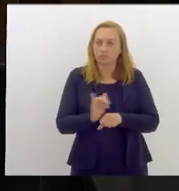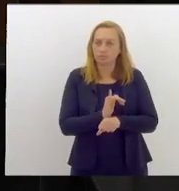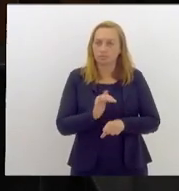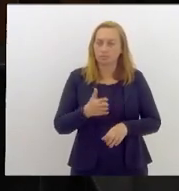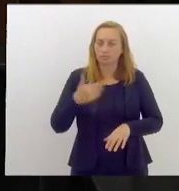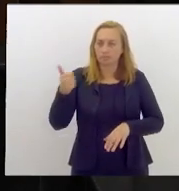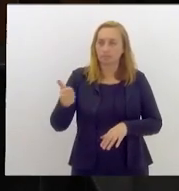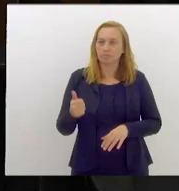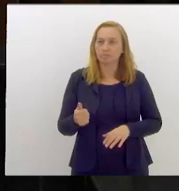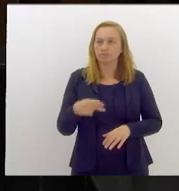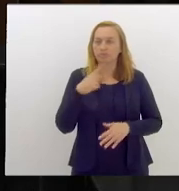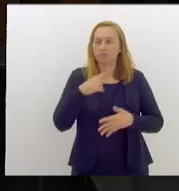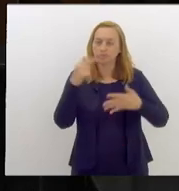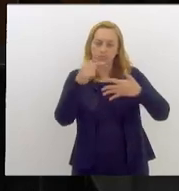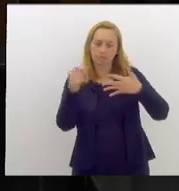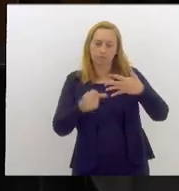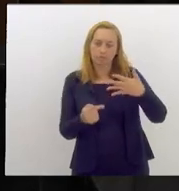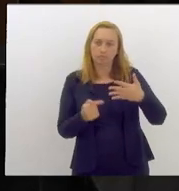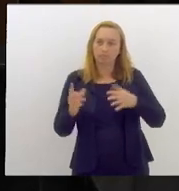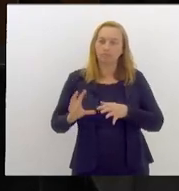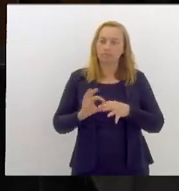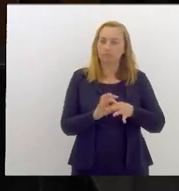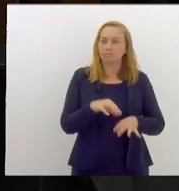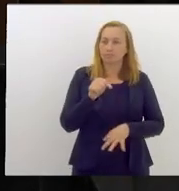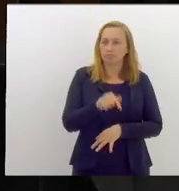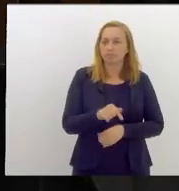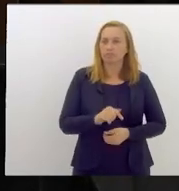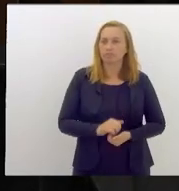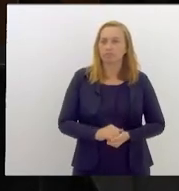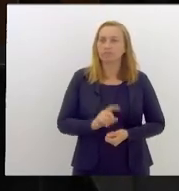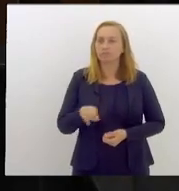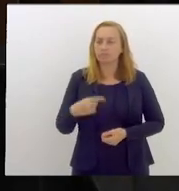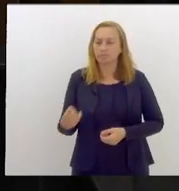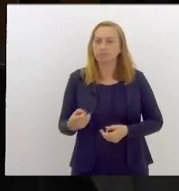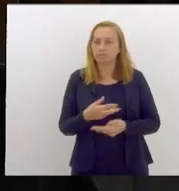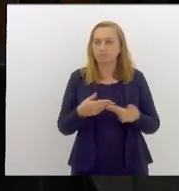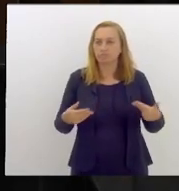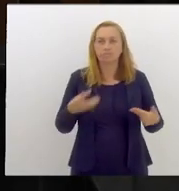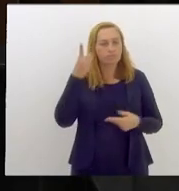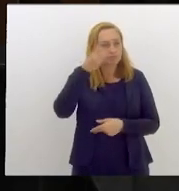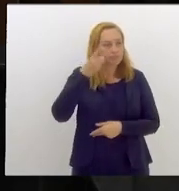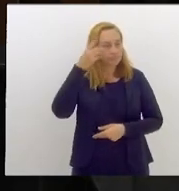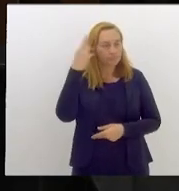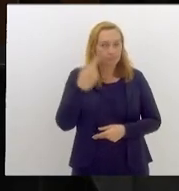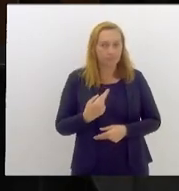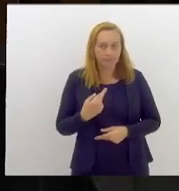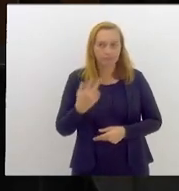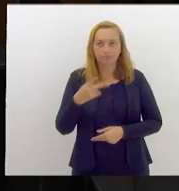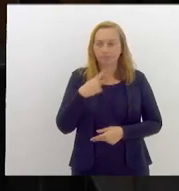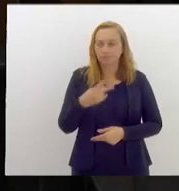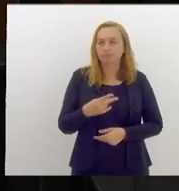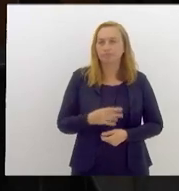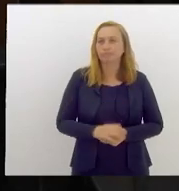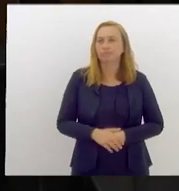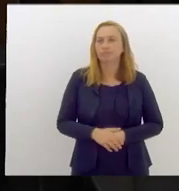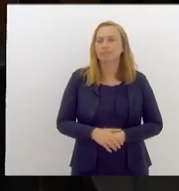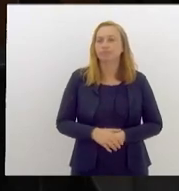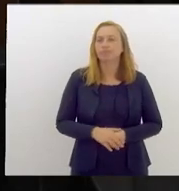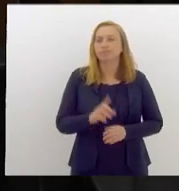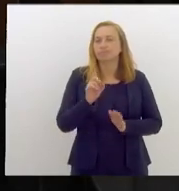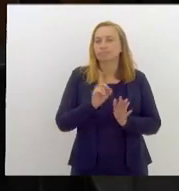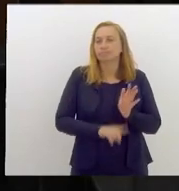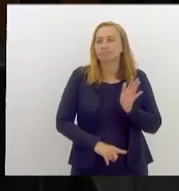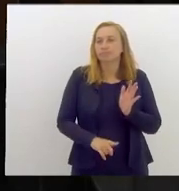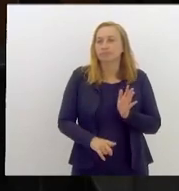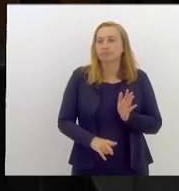destaco esses pontos complementando aquilo que outros elementos a deputada trouxe Souza trouxe como a redução